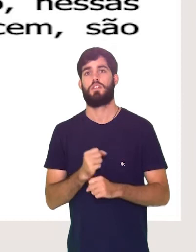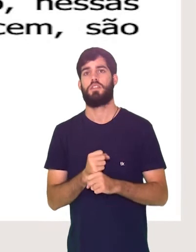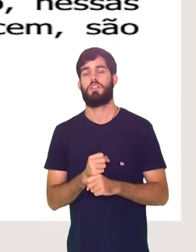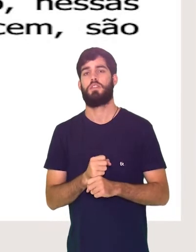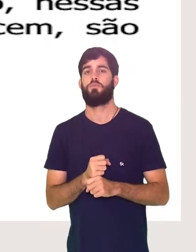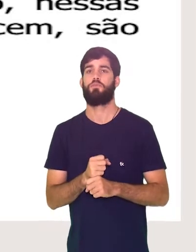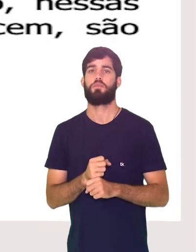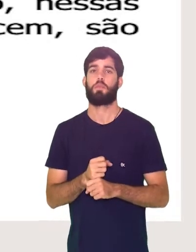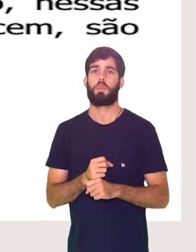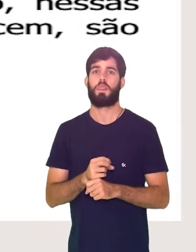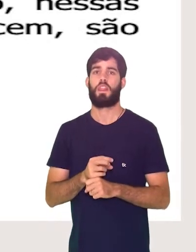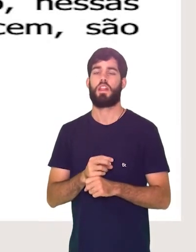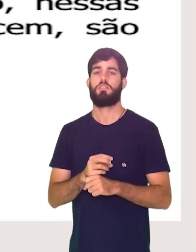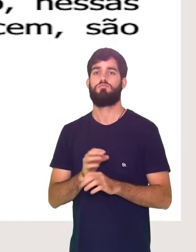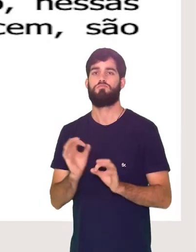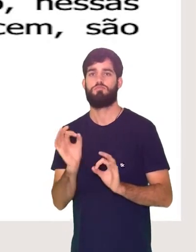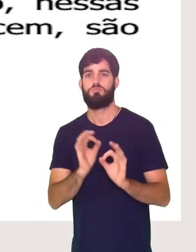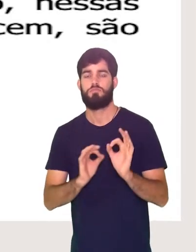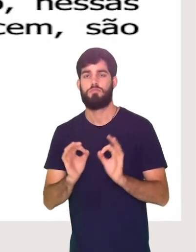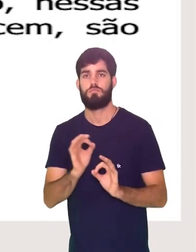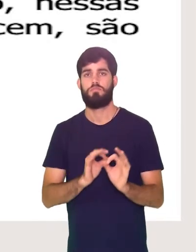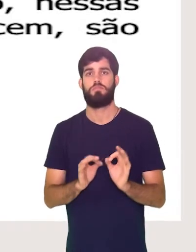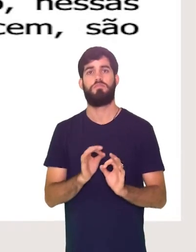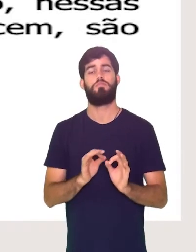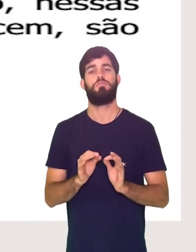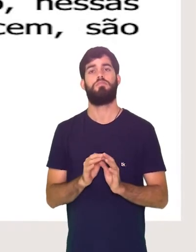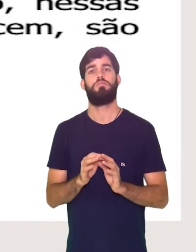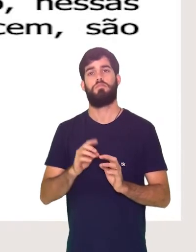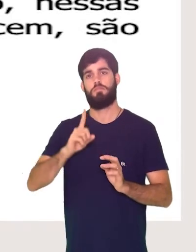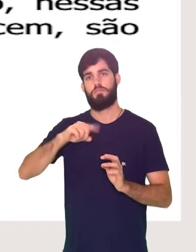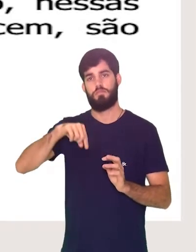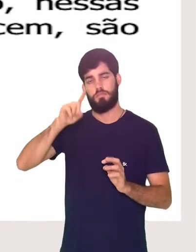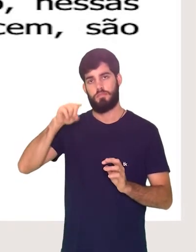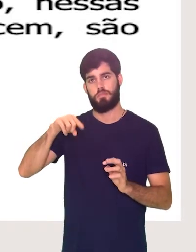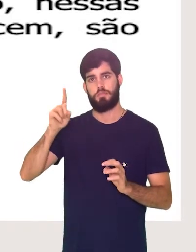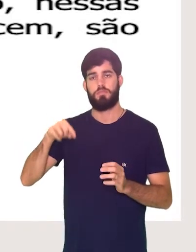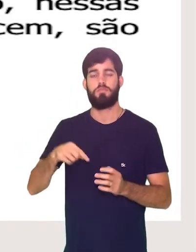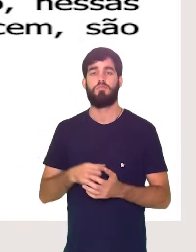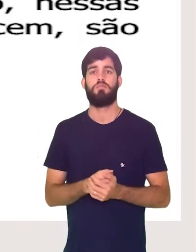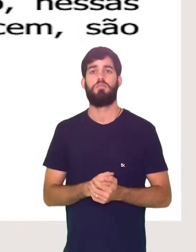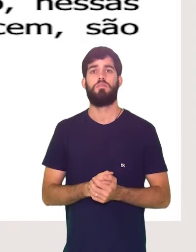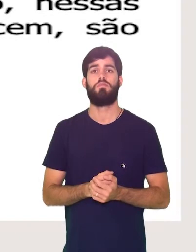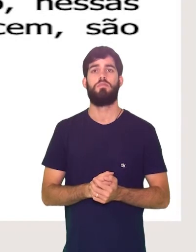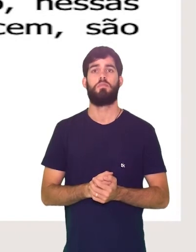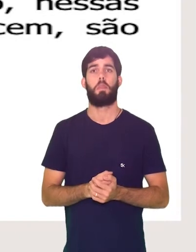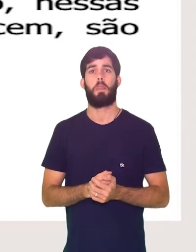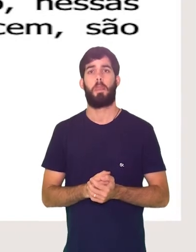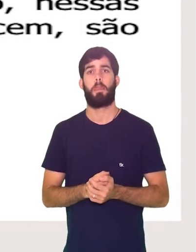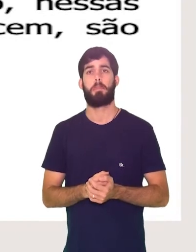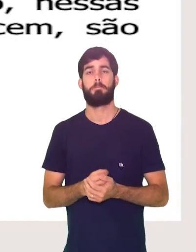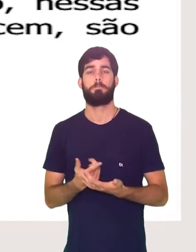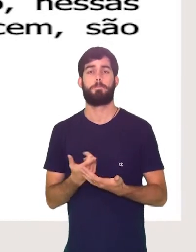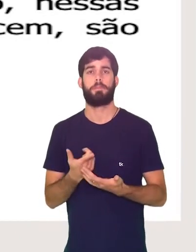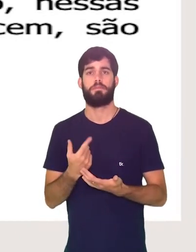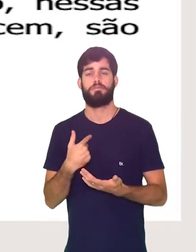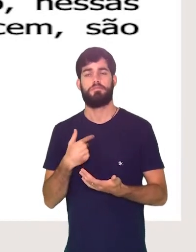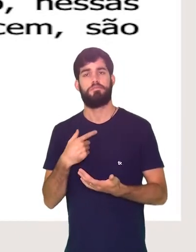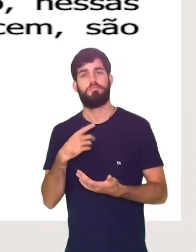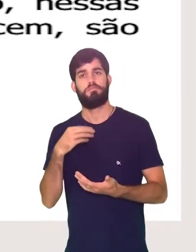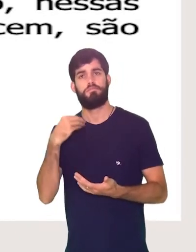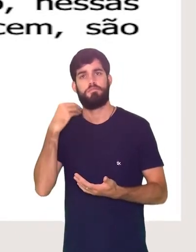Beloov-Zabodinski, que forma padrões oscilantes, especiais e temporais como ondas. É uma reação